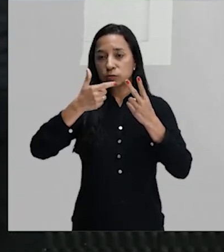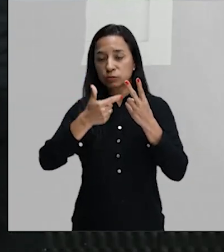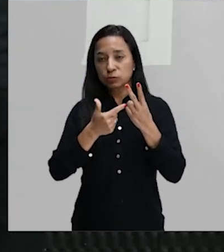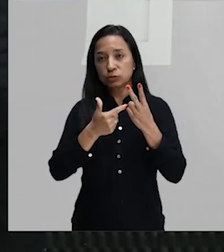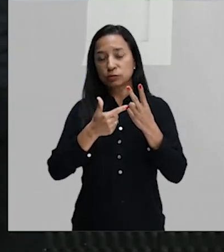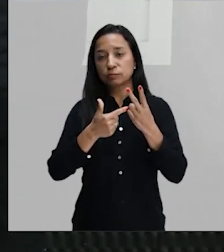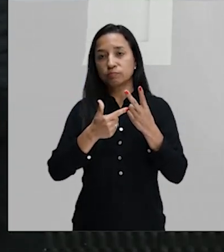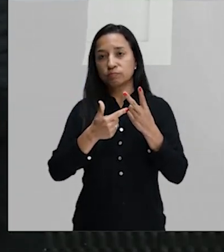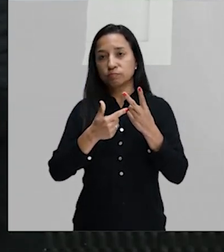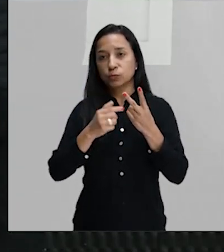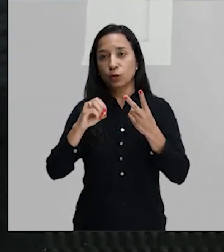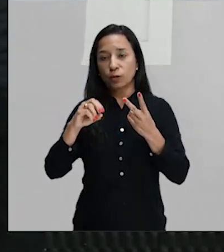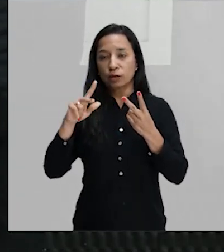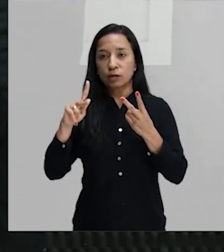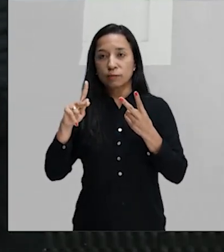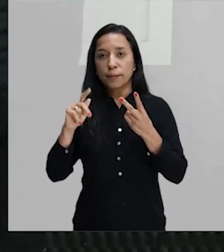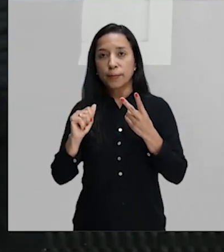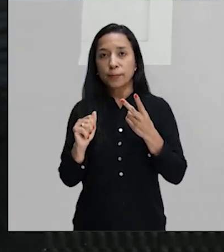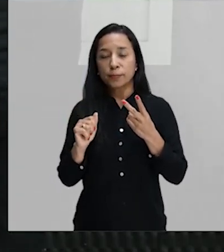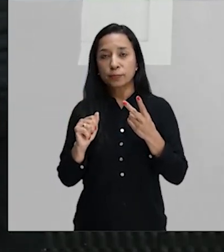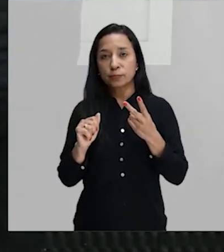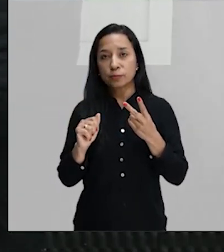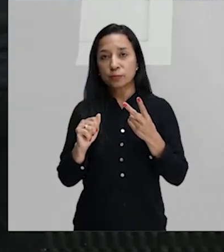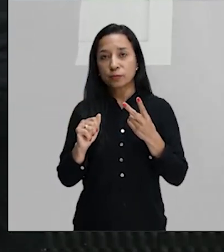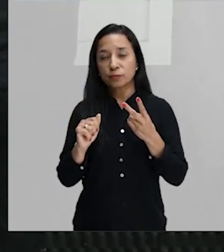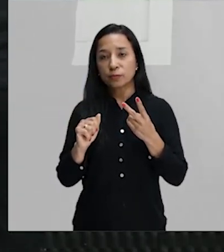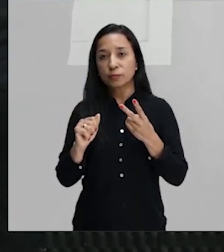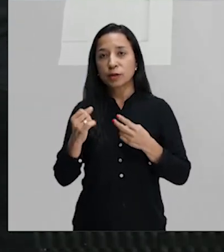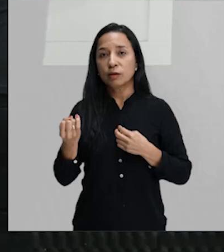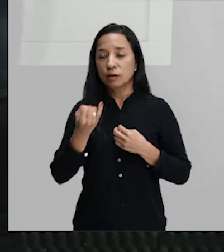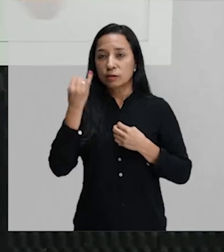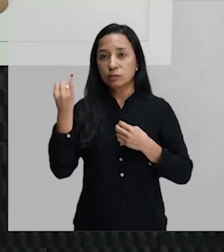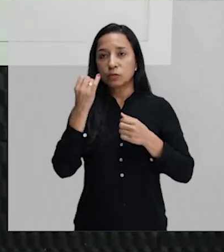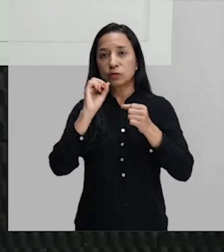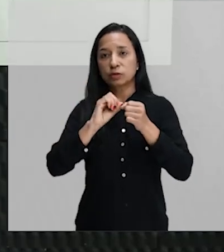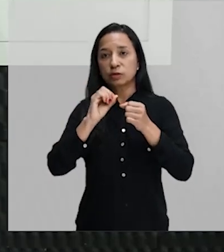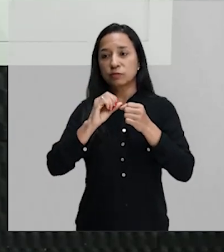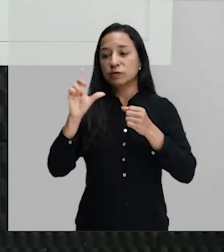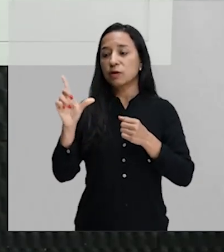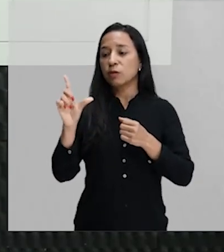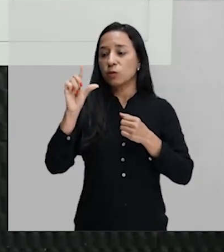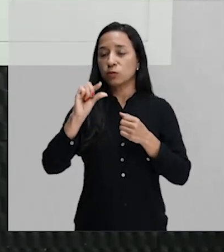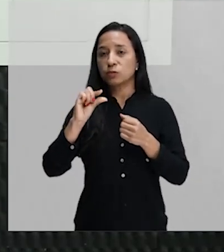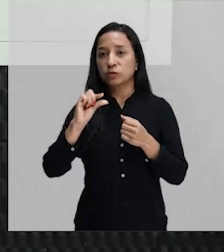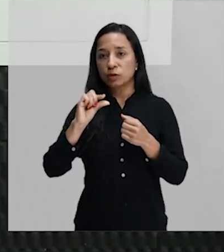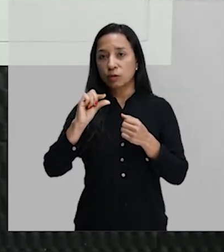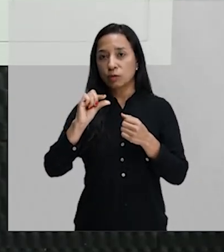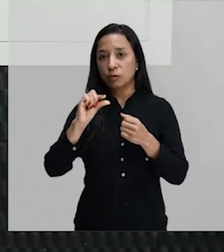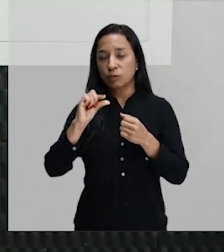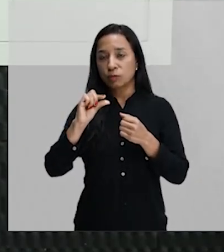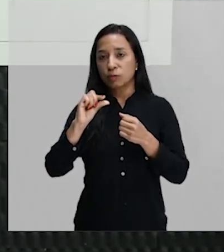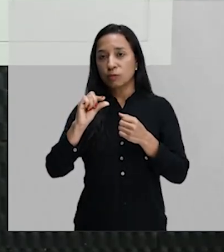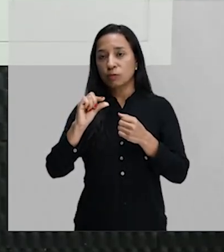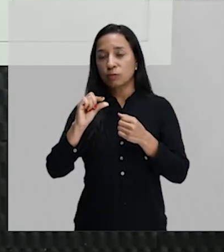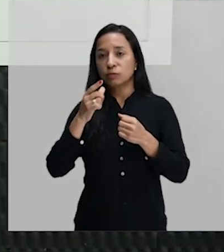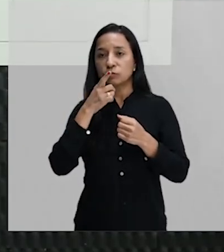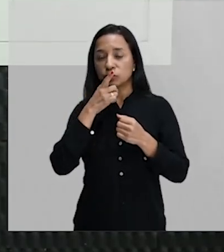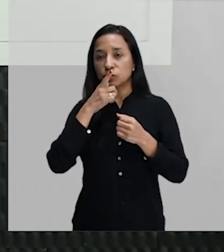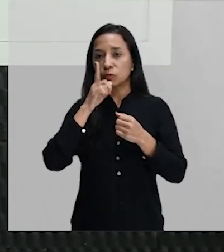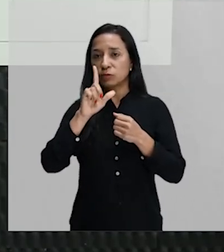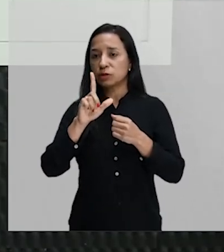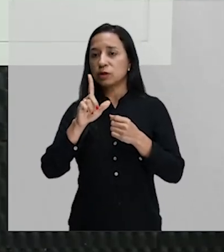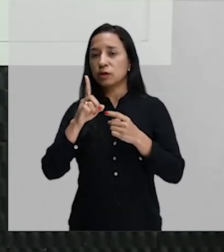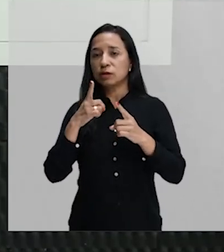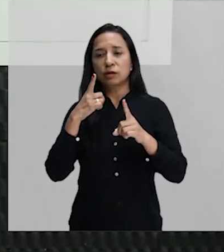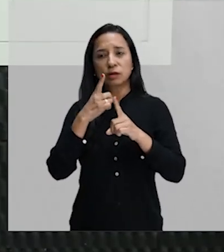sobre 2. Tá? Então, por isso que é útil a gente fazer a redução. Porque a gente acaba que fica